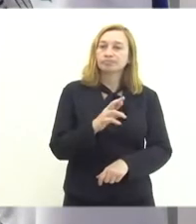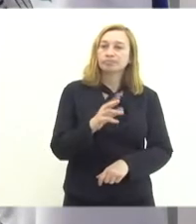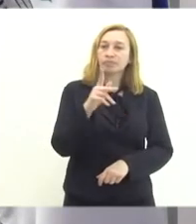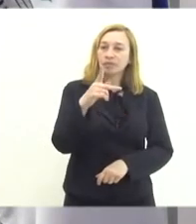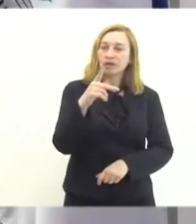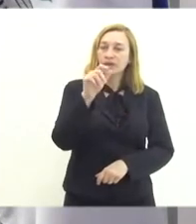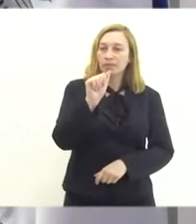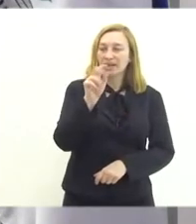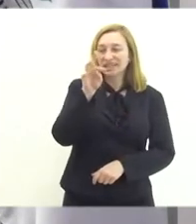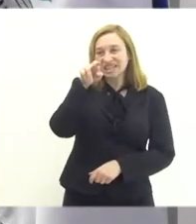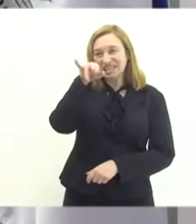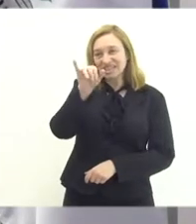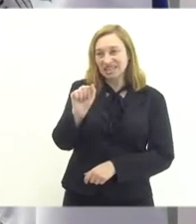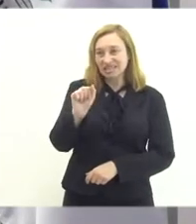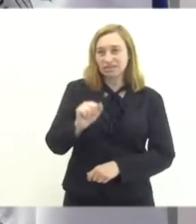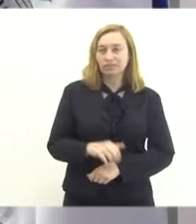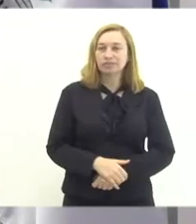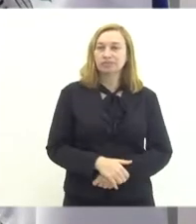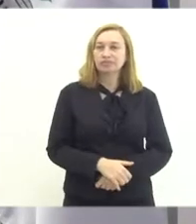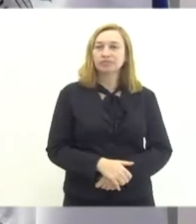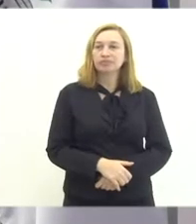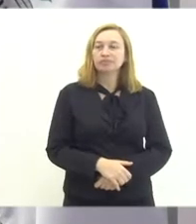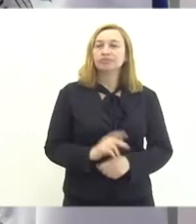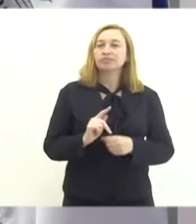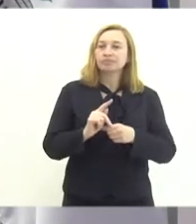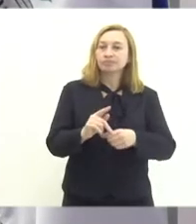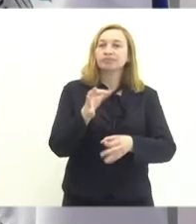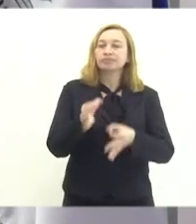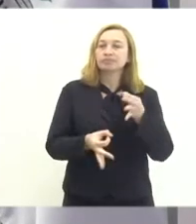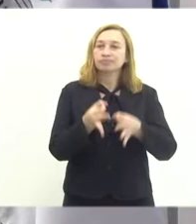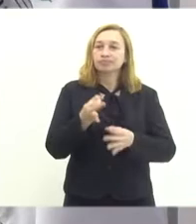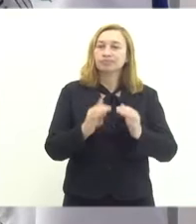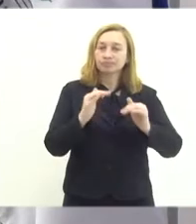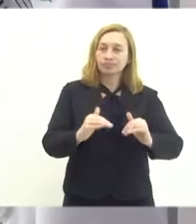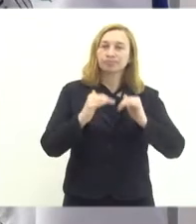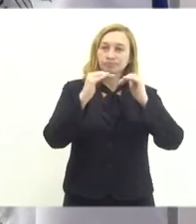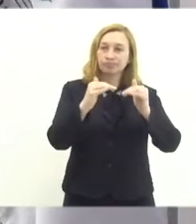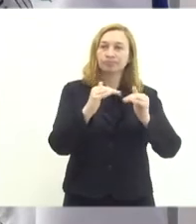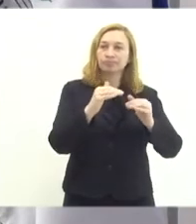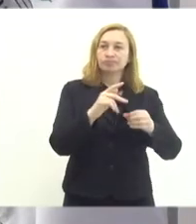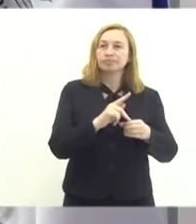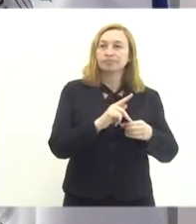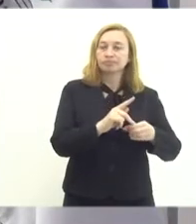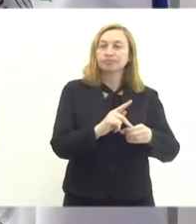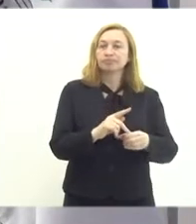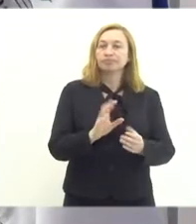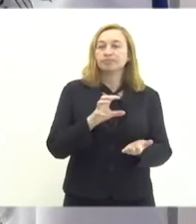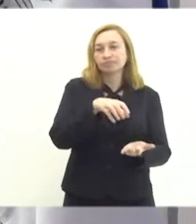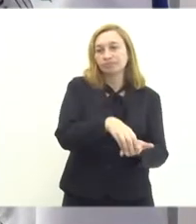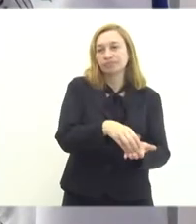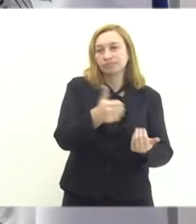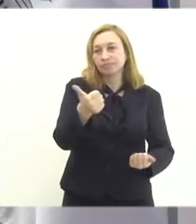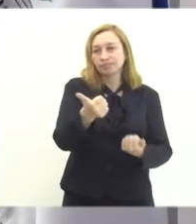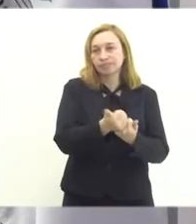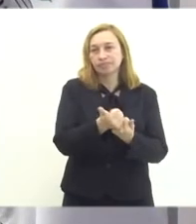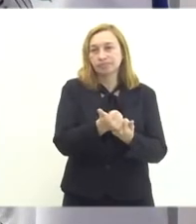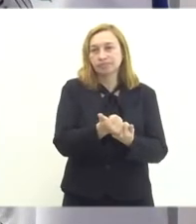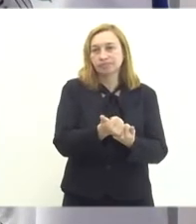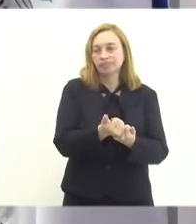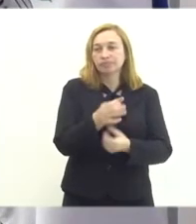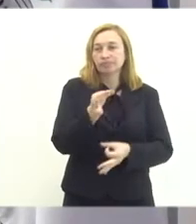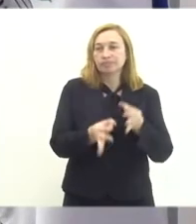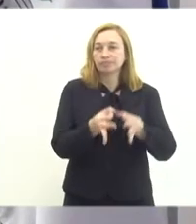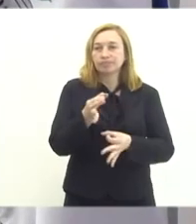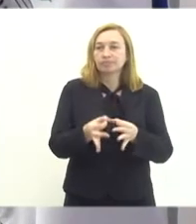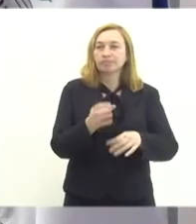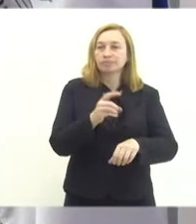Patricia Leite Galvão e é procuradora de justiça e subir e procuradora do Centro de Apoio às procuradorias